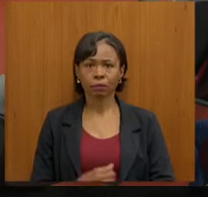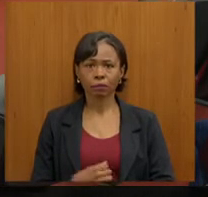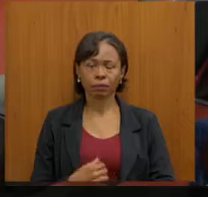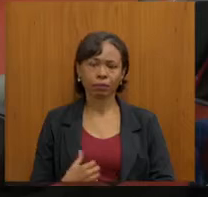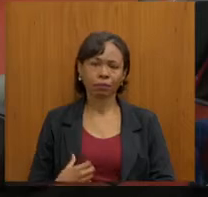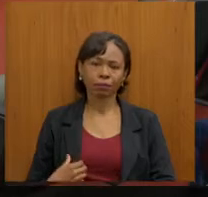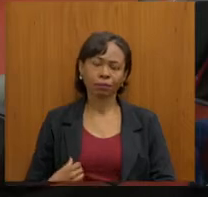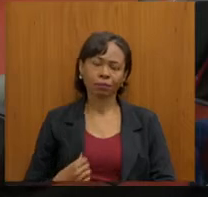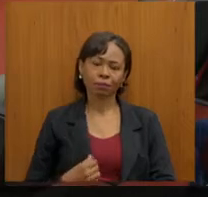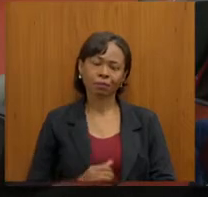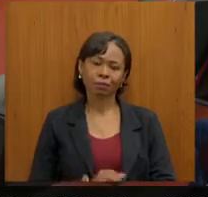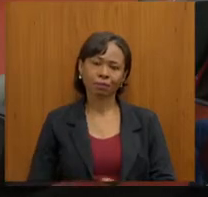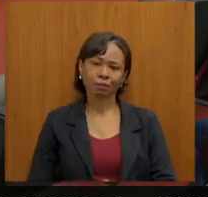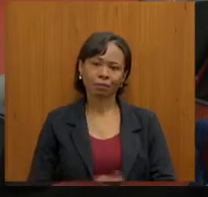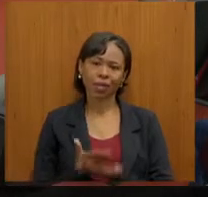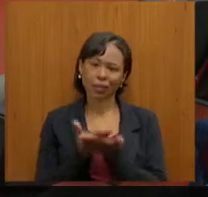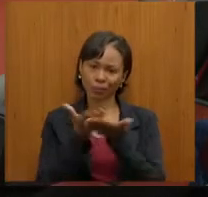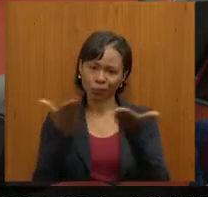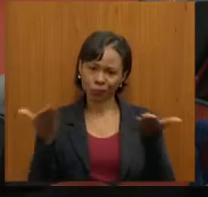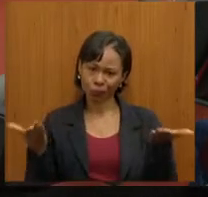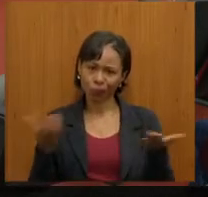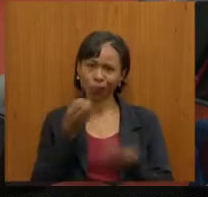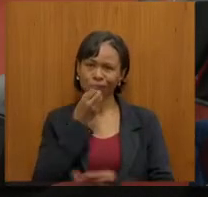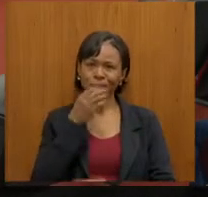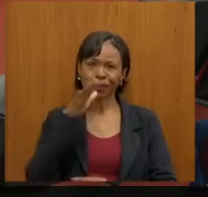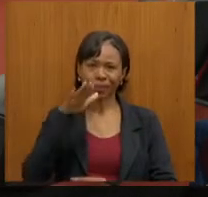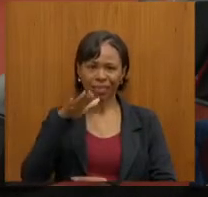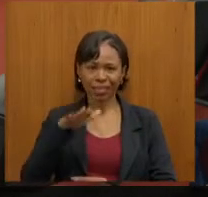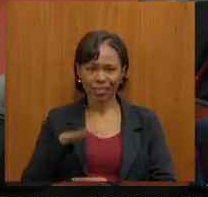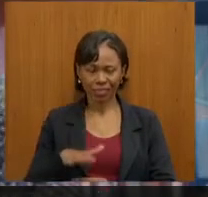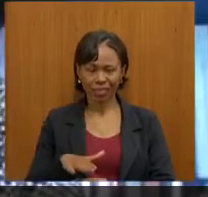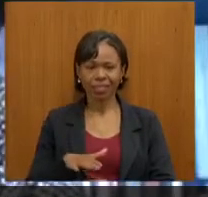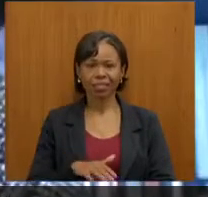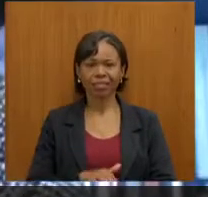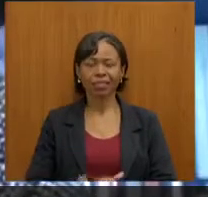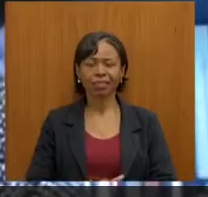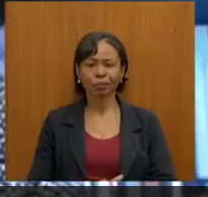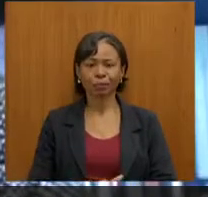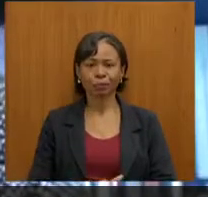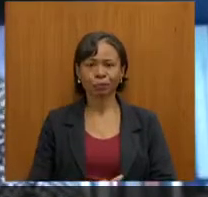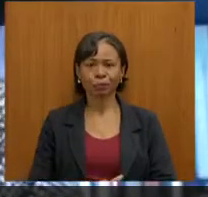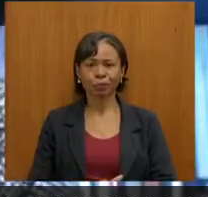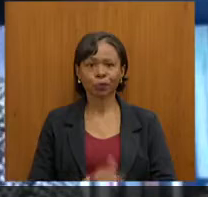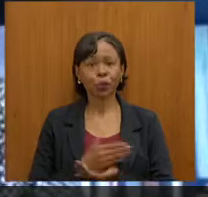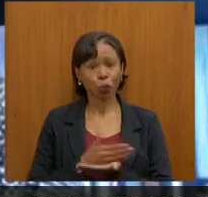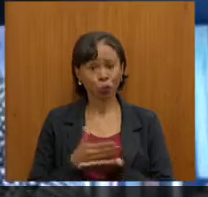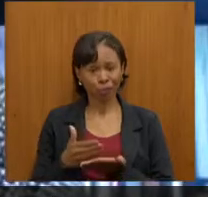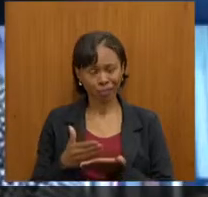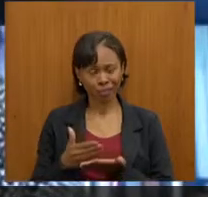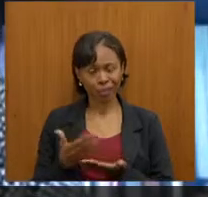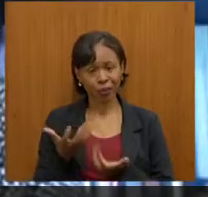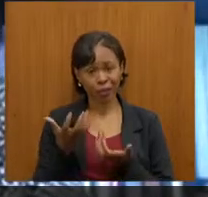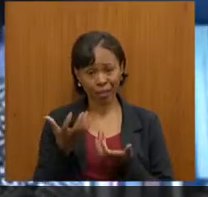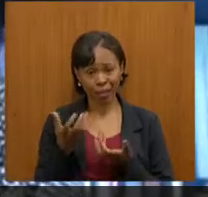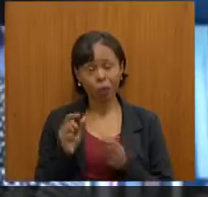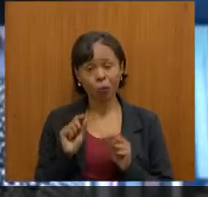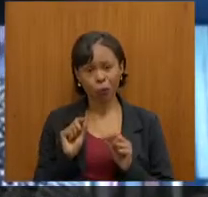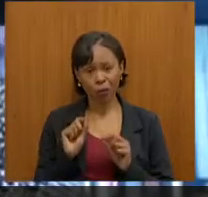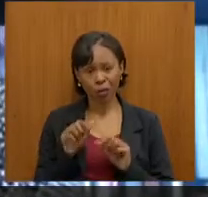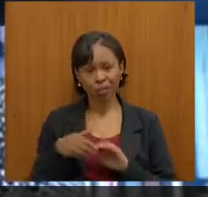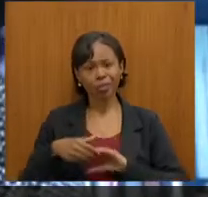boa tarde a todos todas e todos eu quero inicialmente complementar